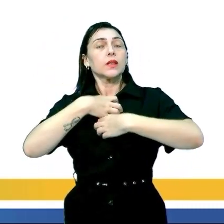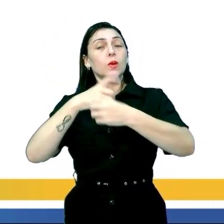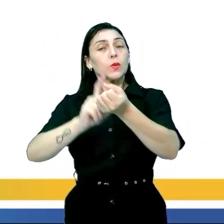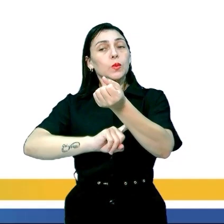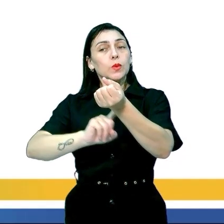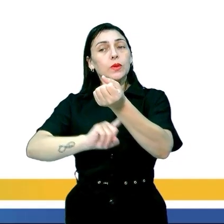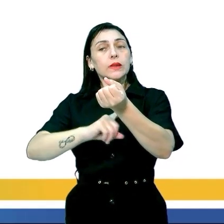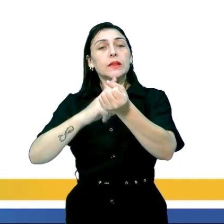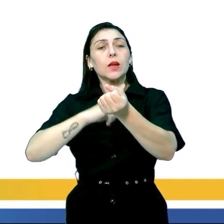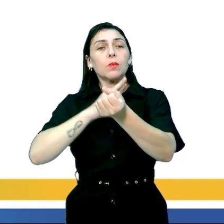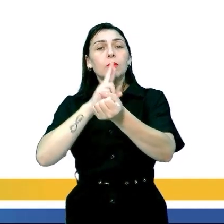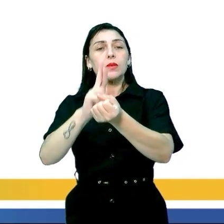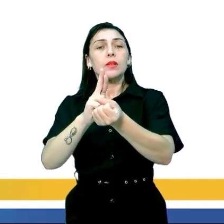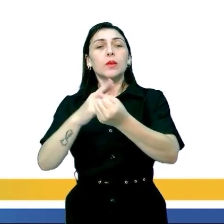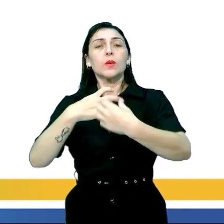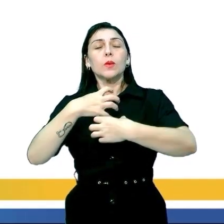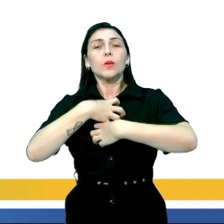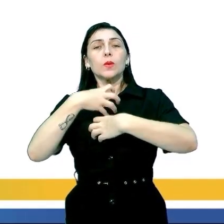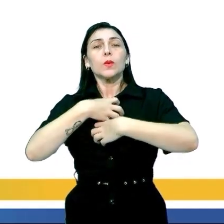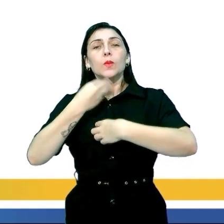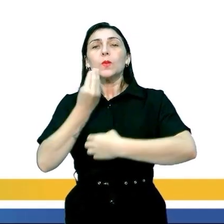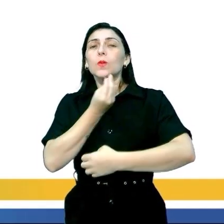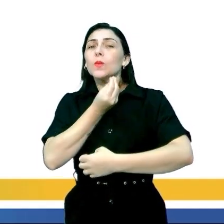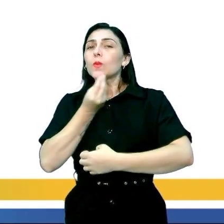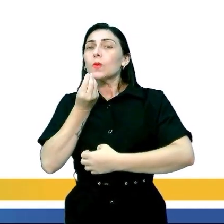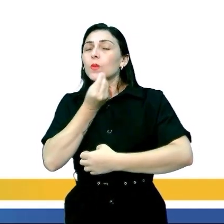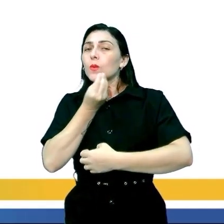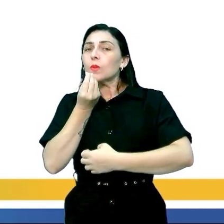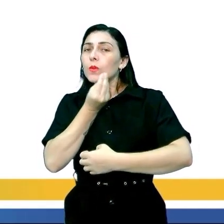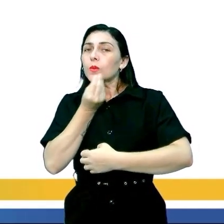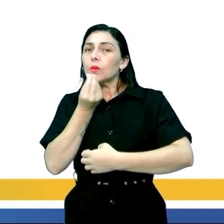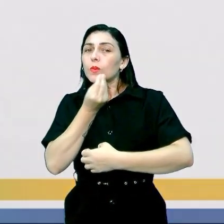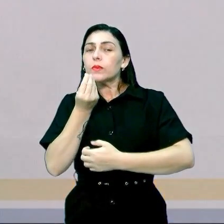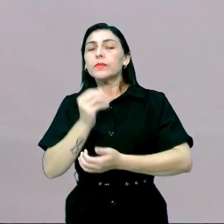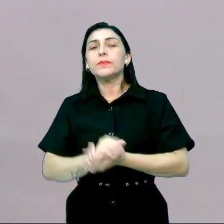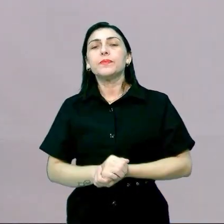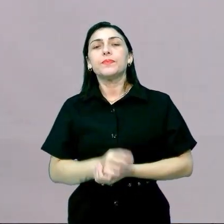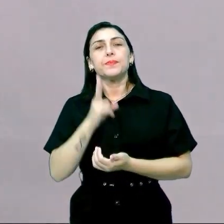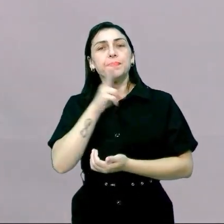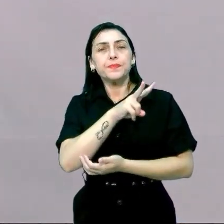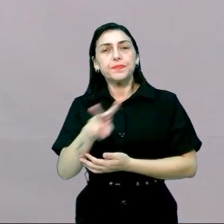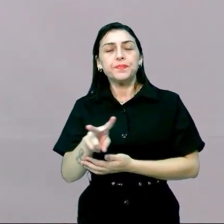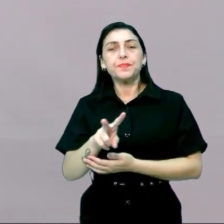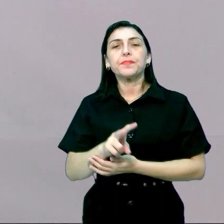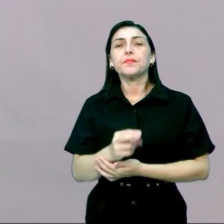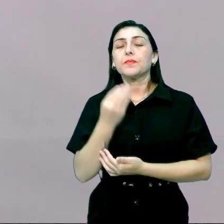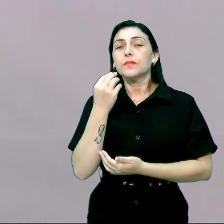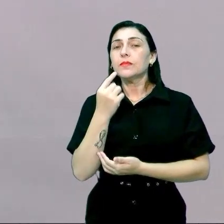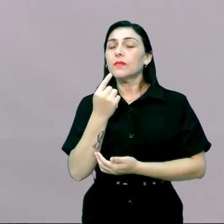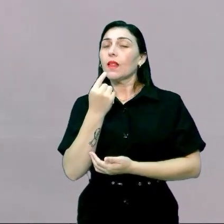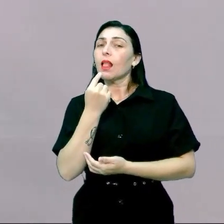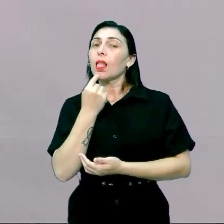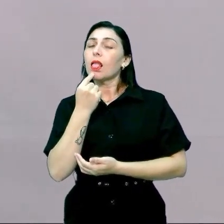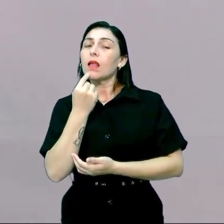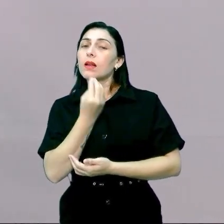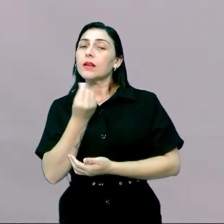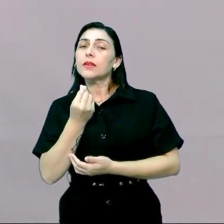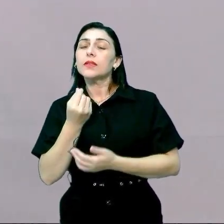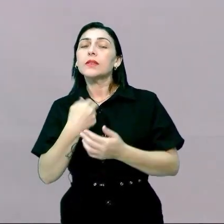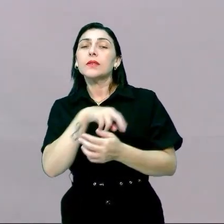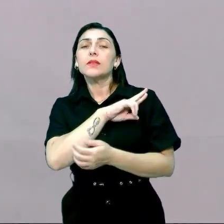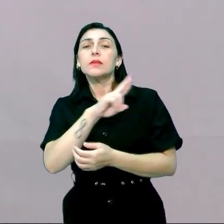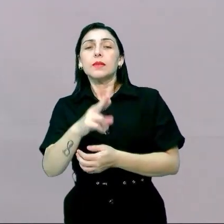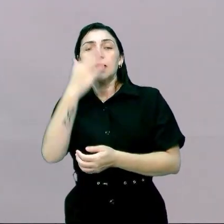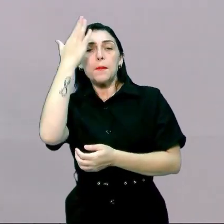nervosos que têm como resultado as sensações gustatórias. Como a gente viu, pessoal, o paladar é responsável por identificar